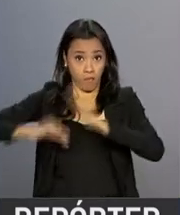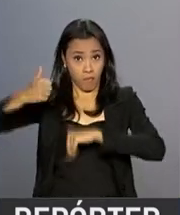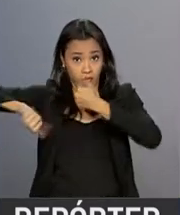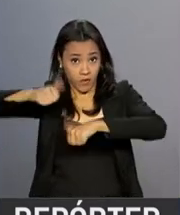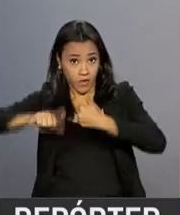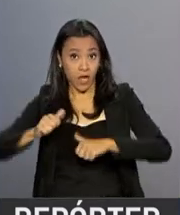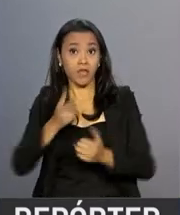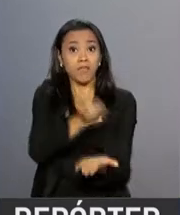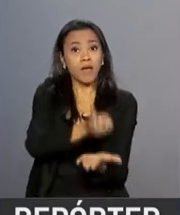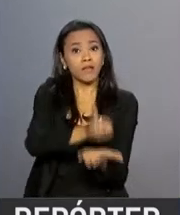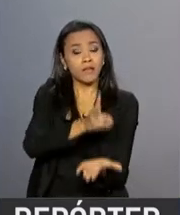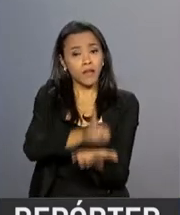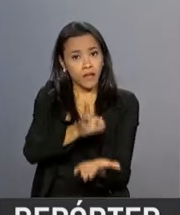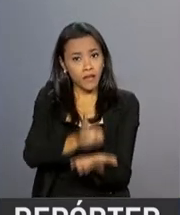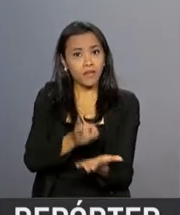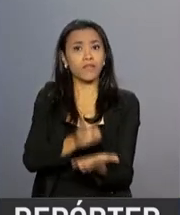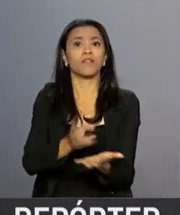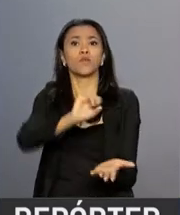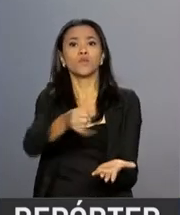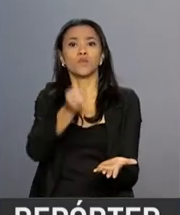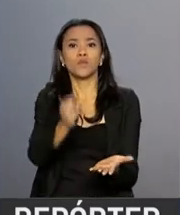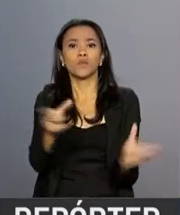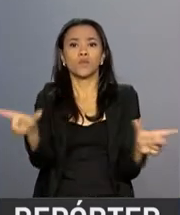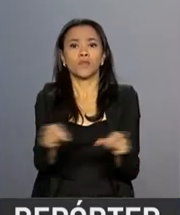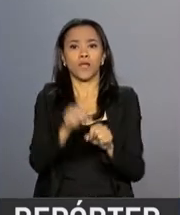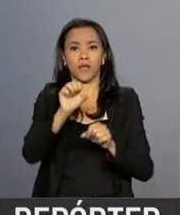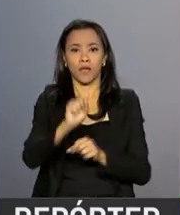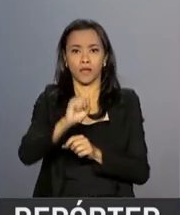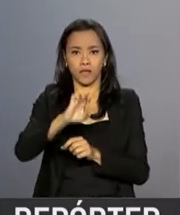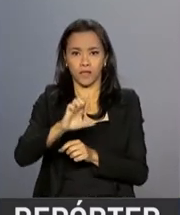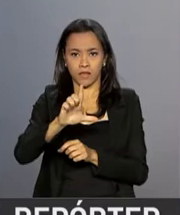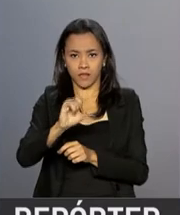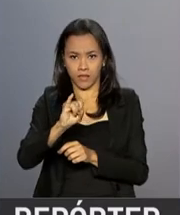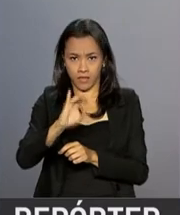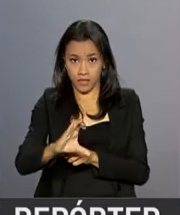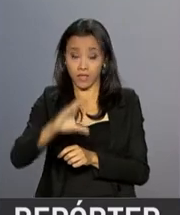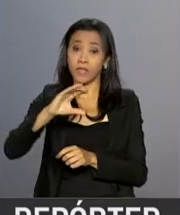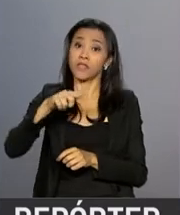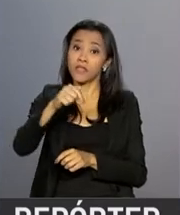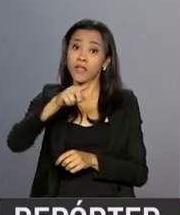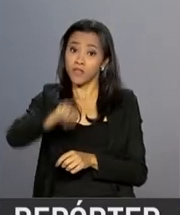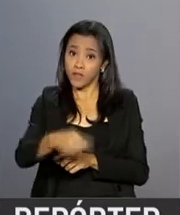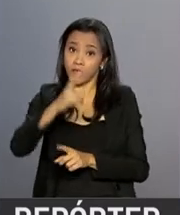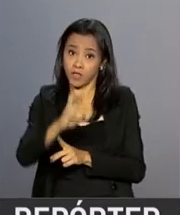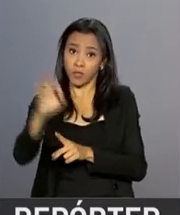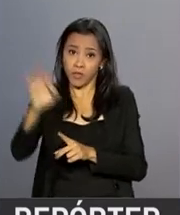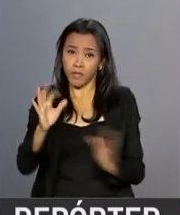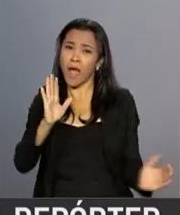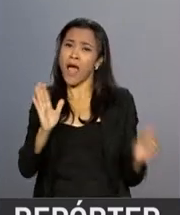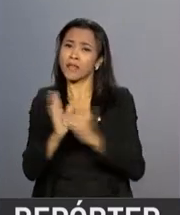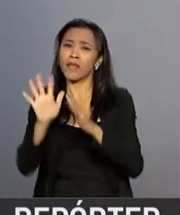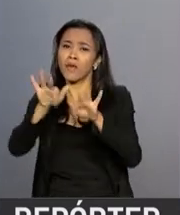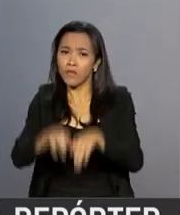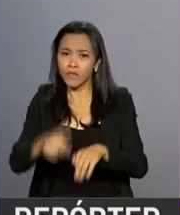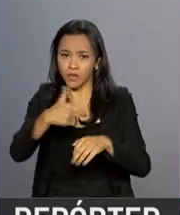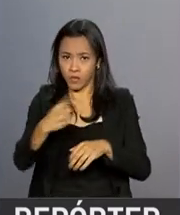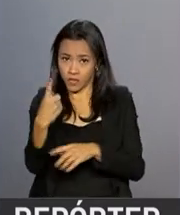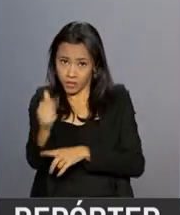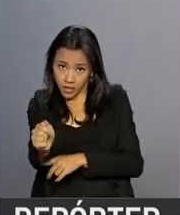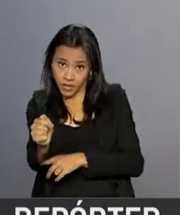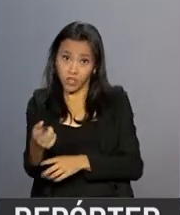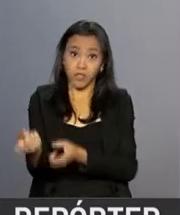taxa básica de juros da economia a selic em sete e meio por cento até o final de 2017 a expectativa